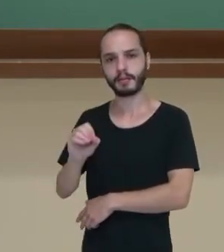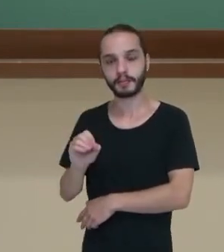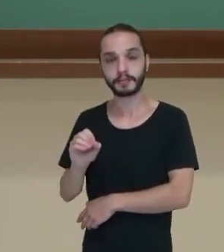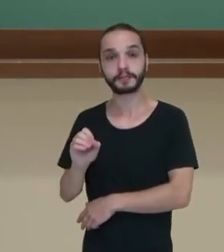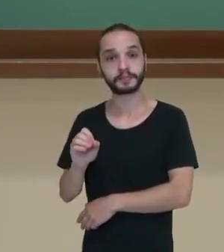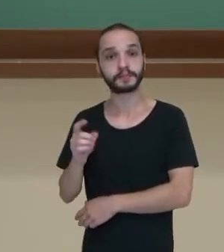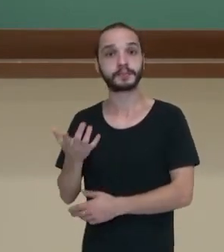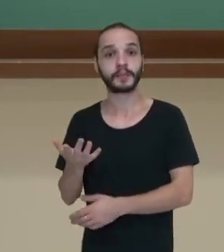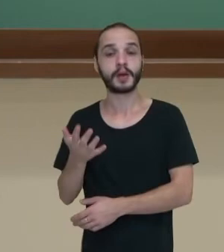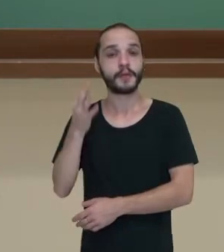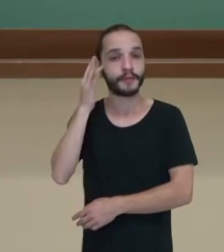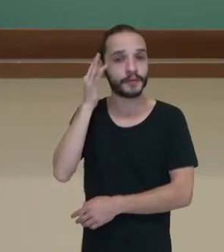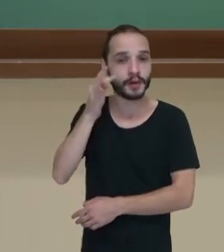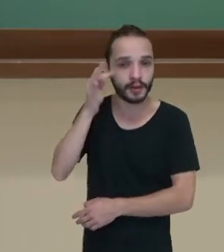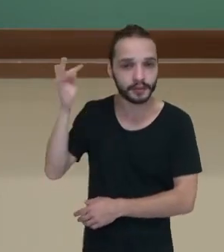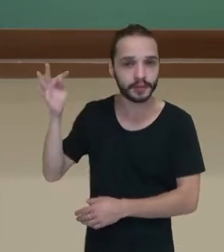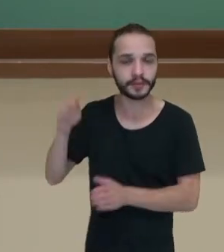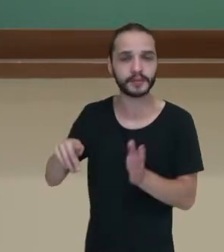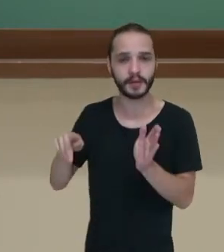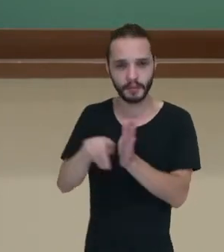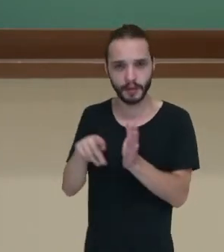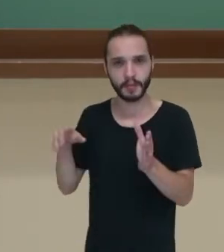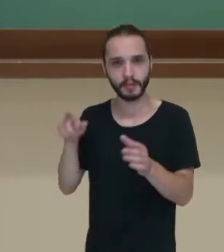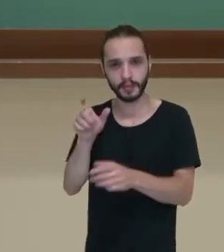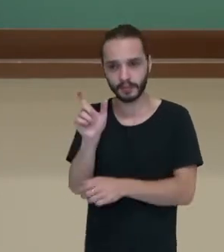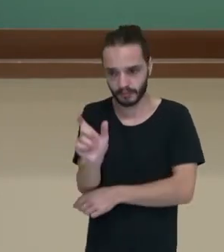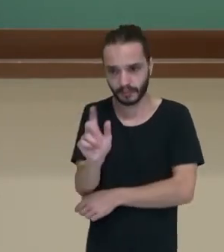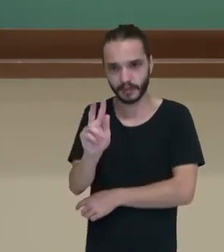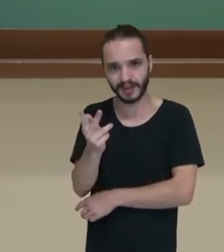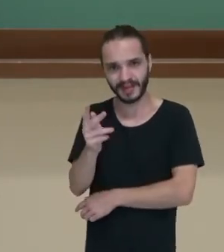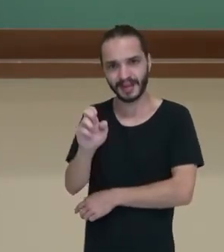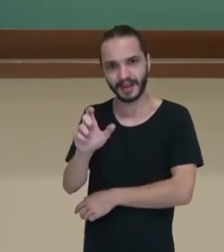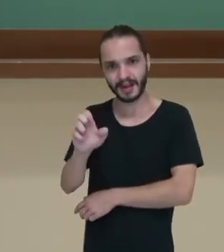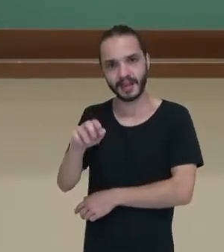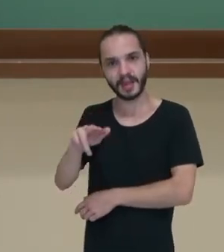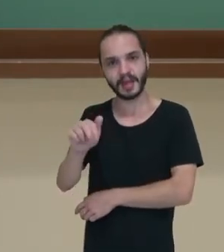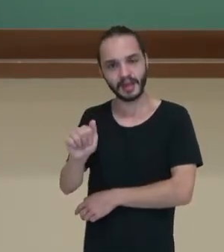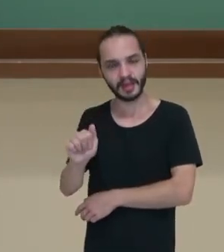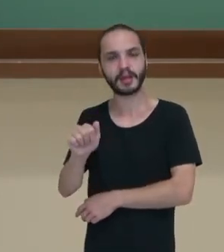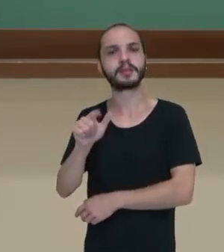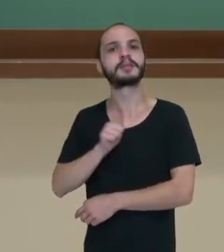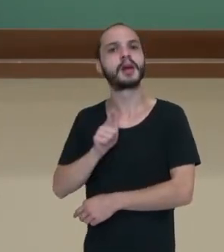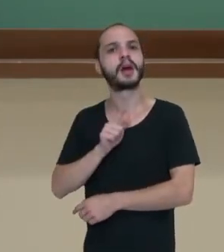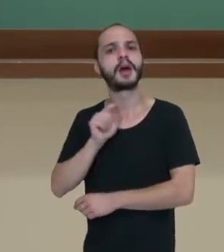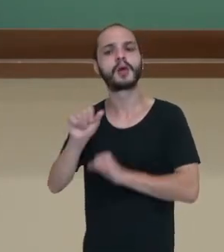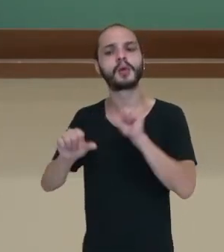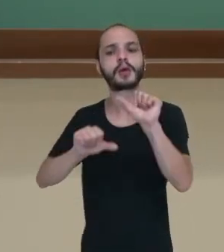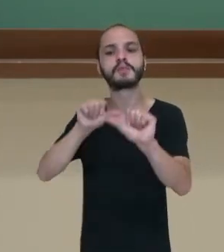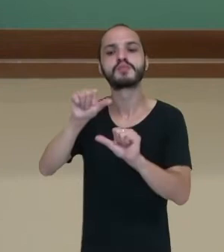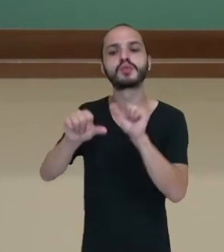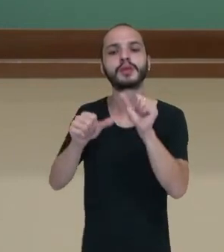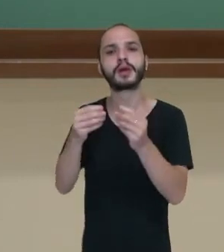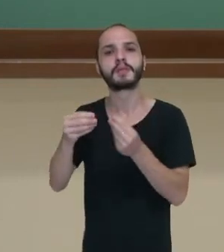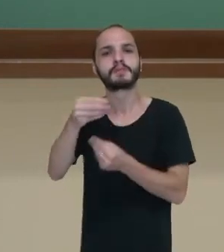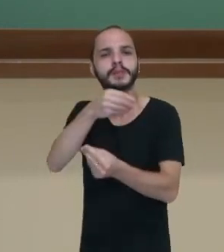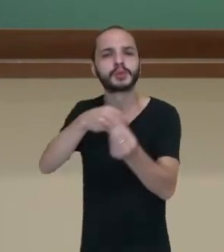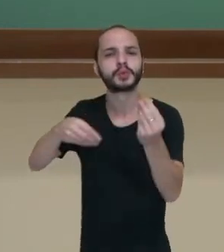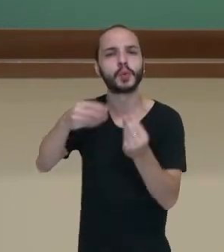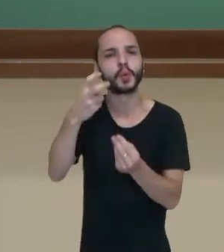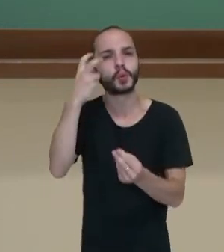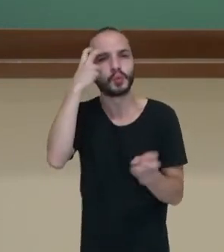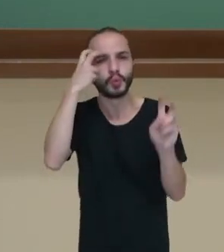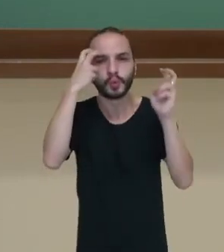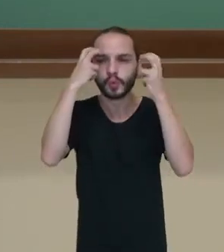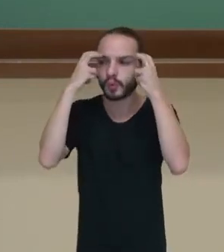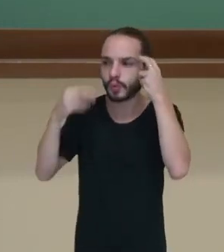filosofia helênica, a filosofia do helenismo, você vai ver que mudança que foi, que interessante que é ver essa mix de culturas,